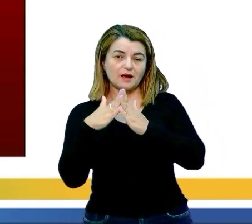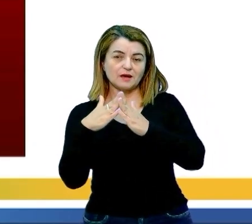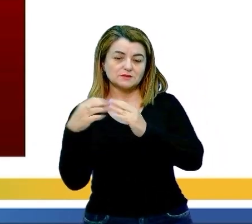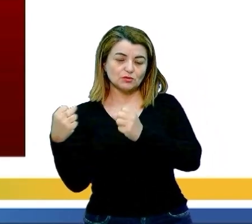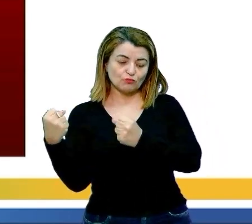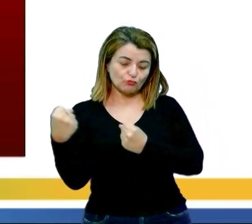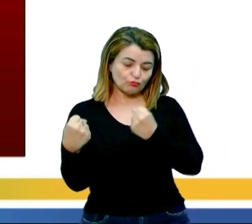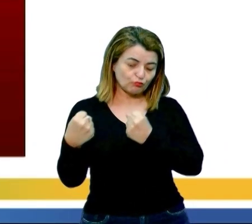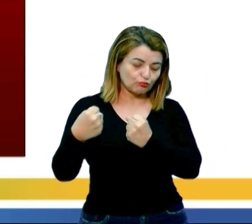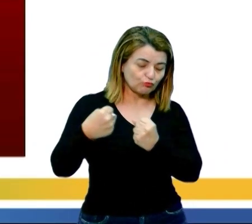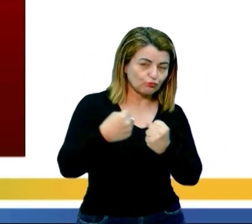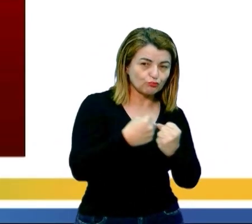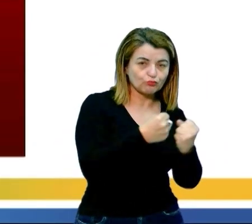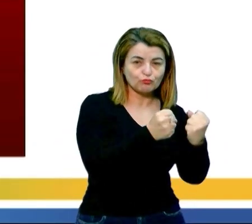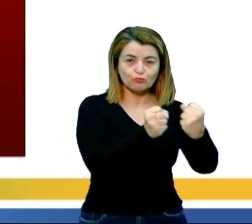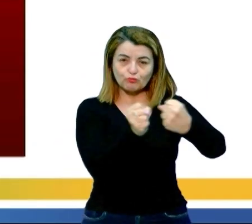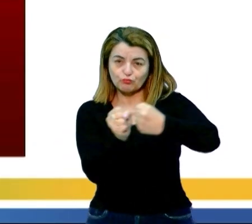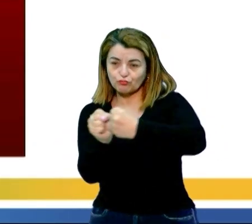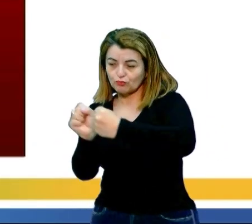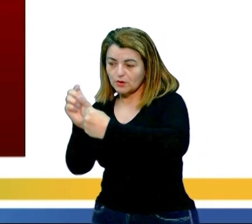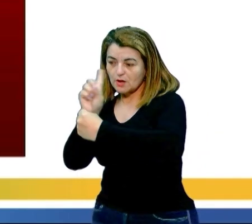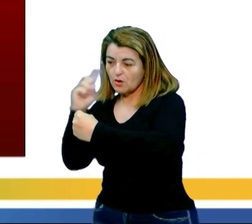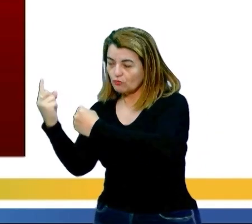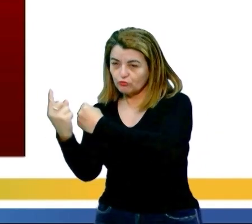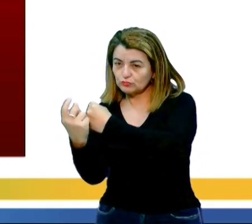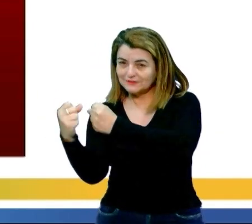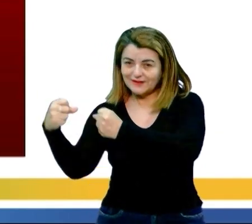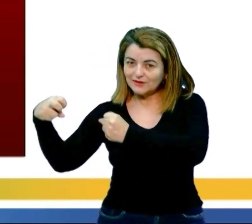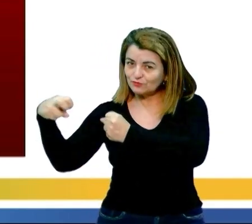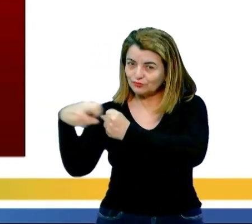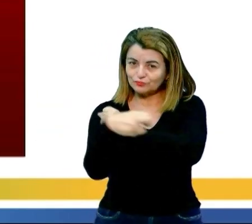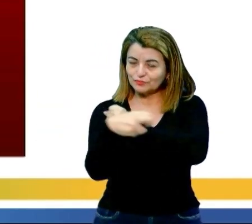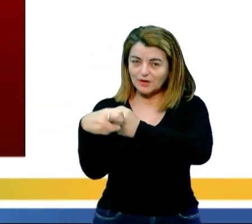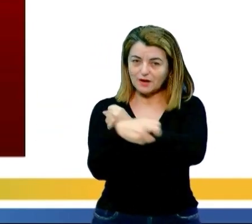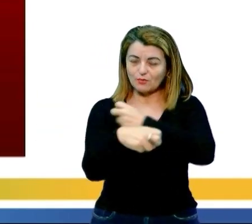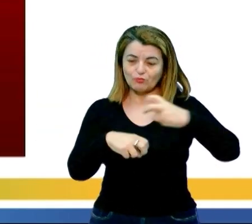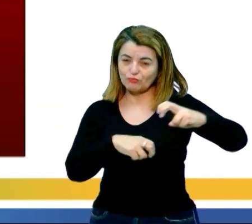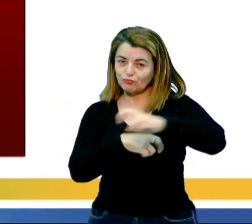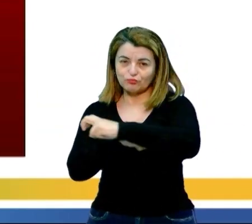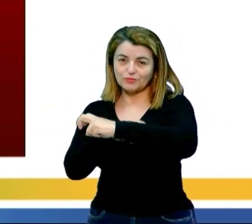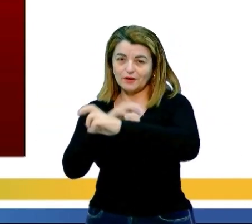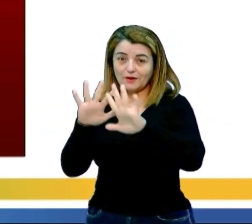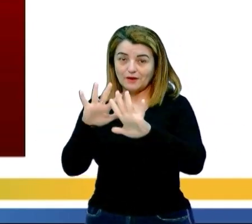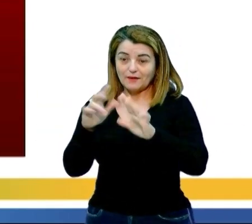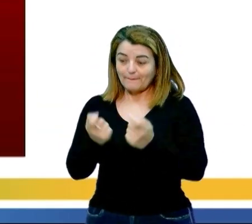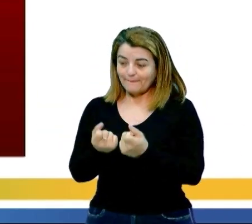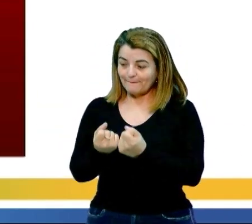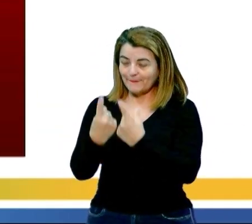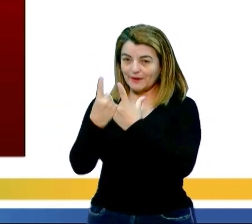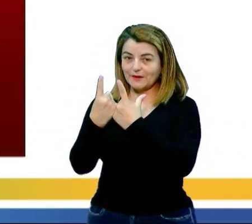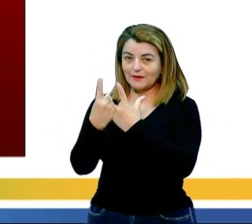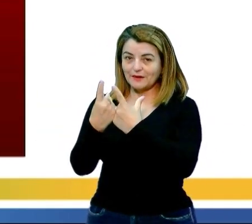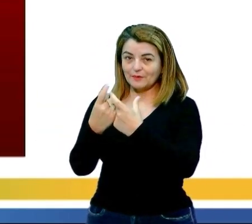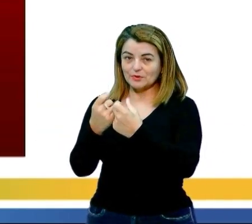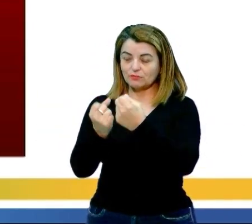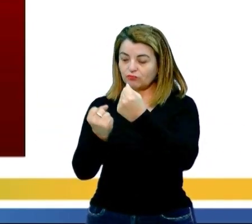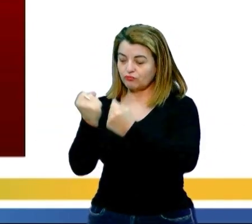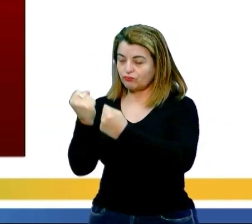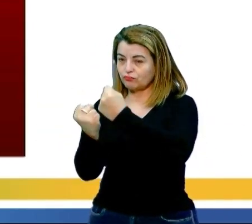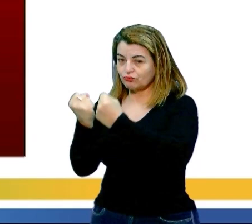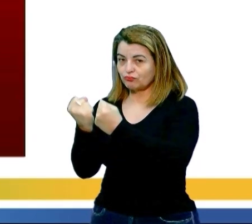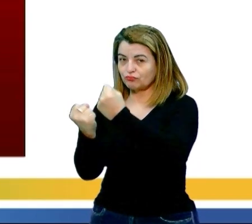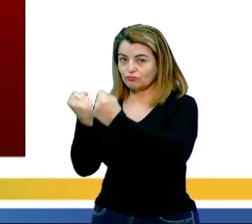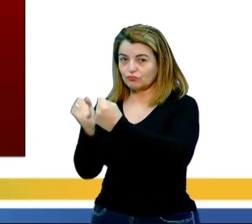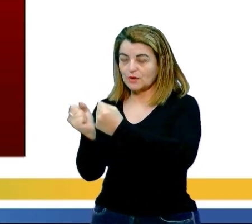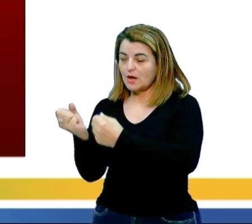ao ramal da direita, mesmo não vindo carro em nenhuma direção, automaticamente eu pisco, eu ligo o pisca do